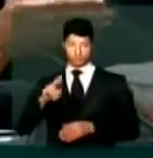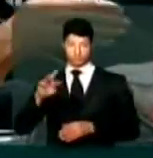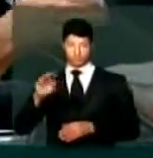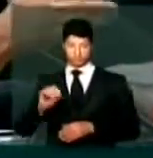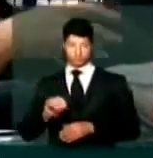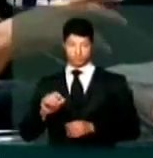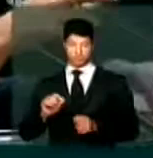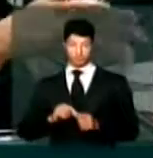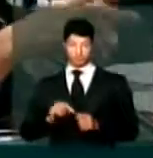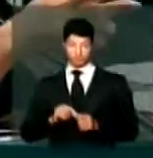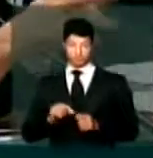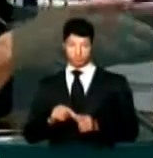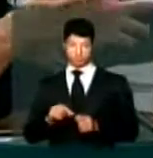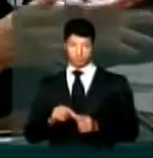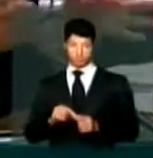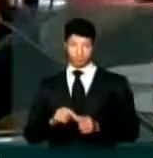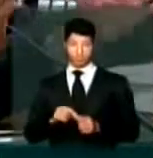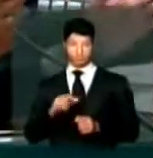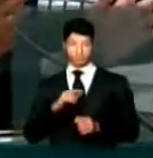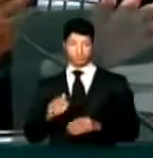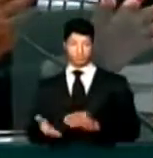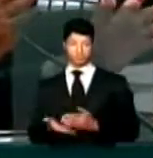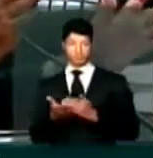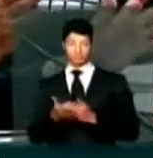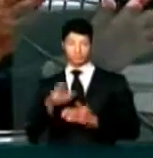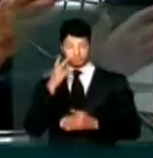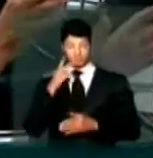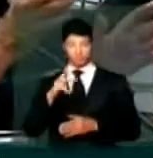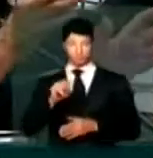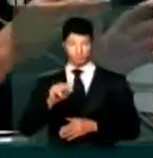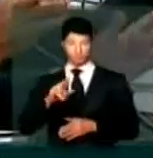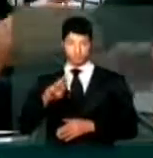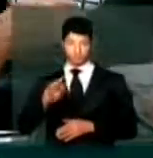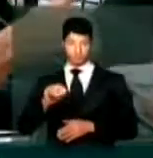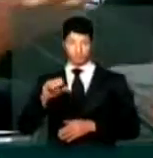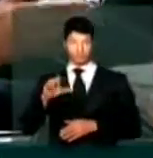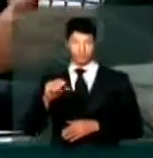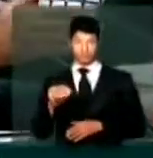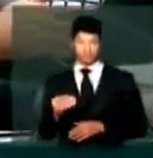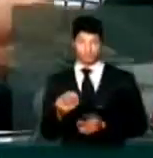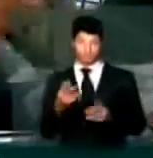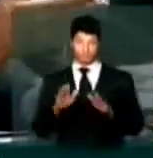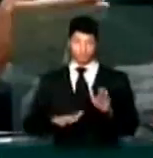para inclusive dar uma condução adequada ao parto. E muito,